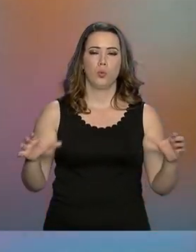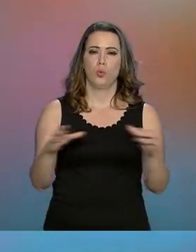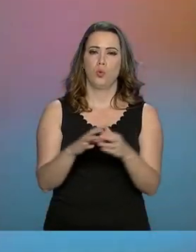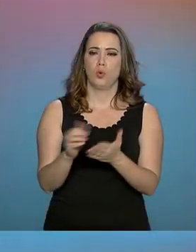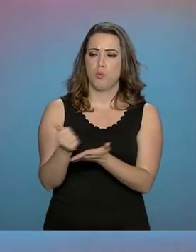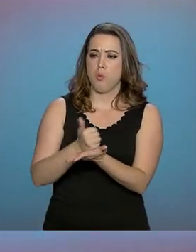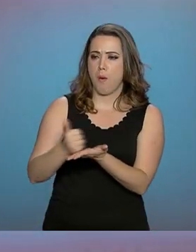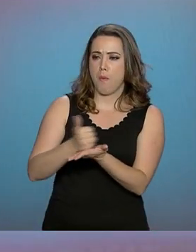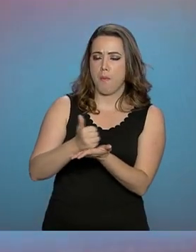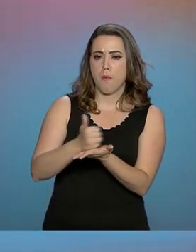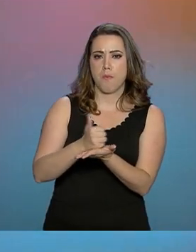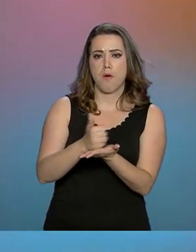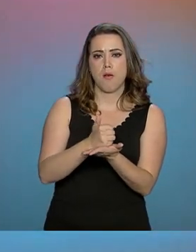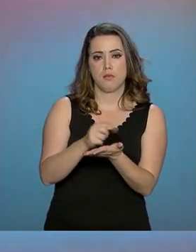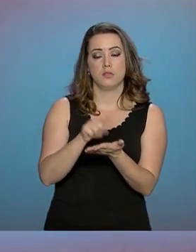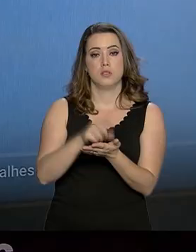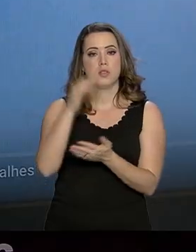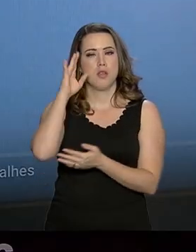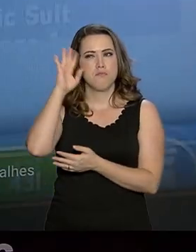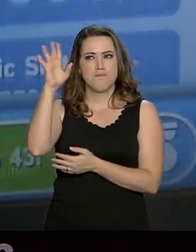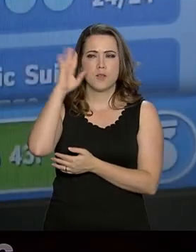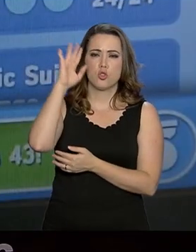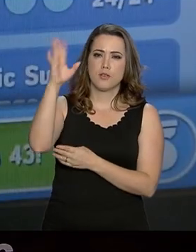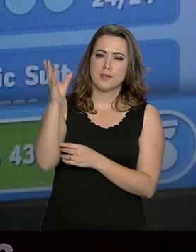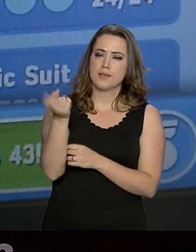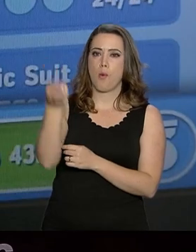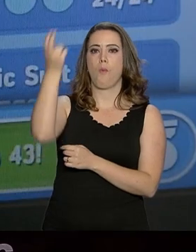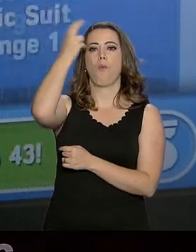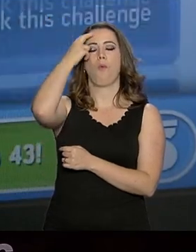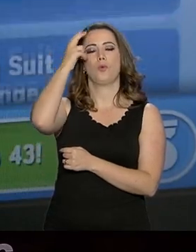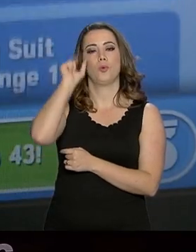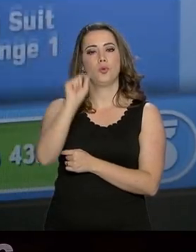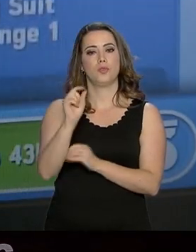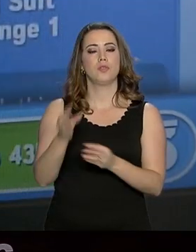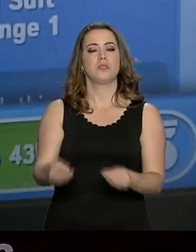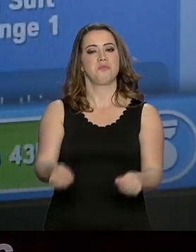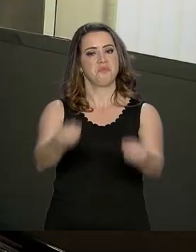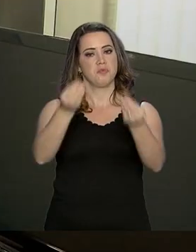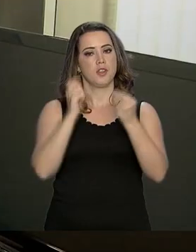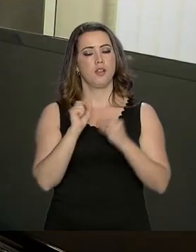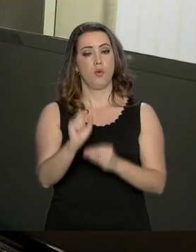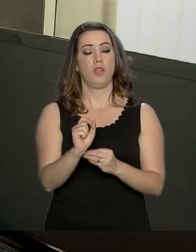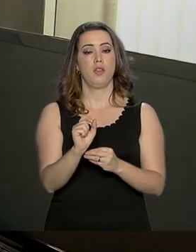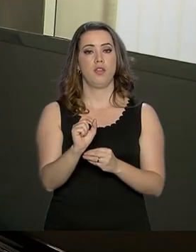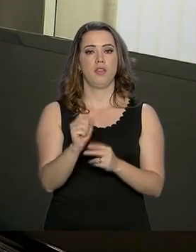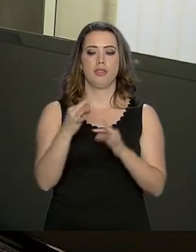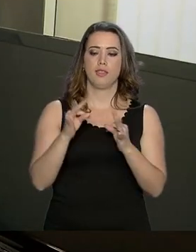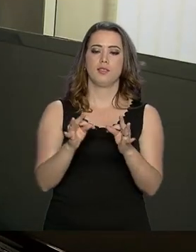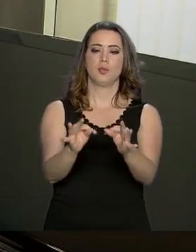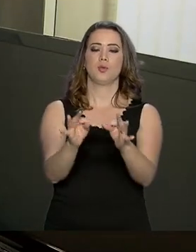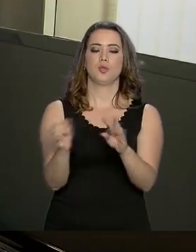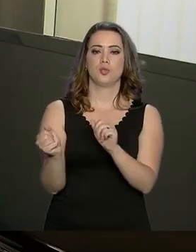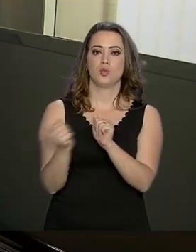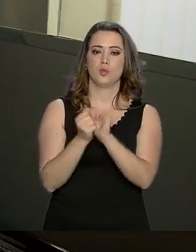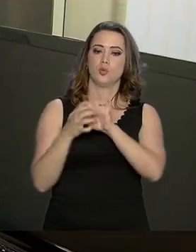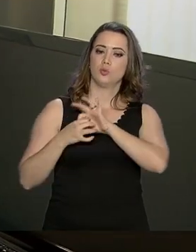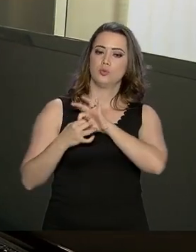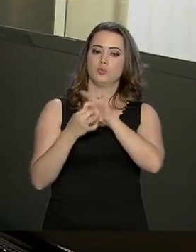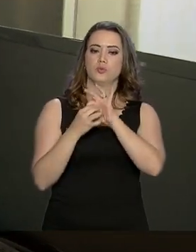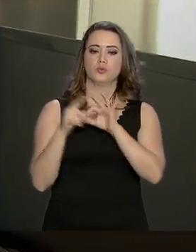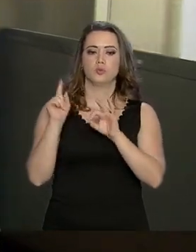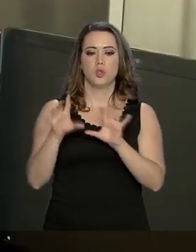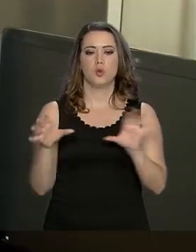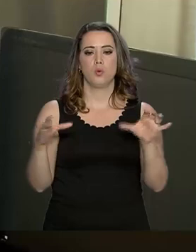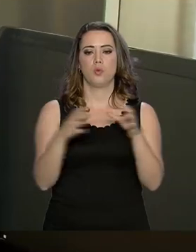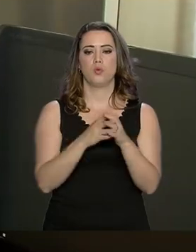trazer o componente de criatividade o componente cultural ele traz também um componente tecnologia né é um